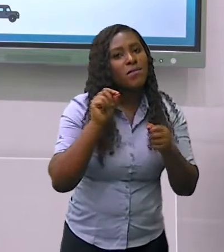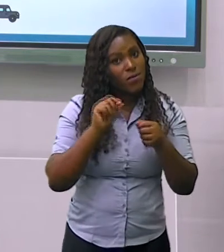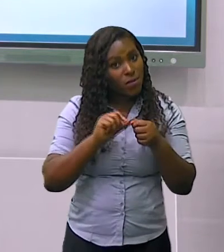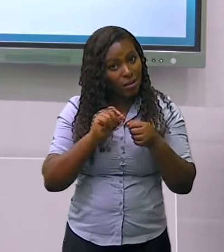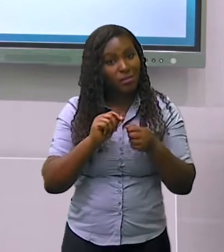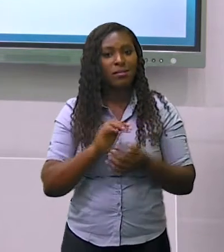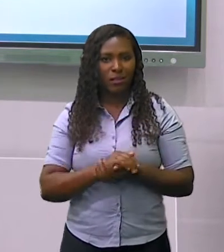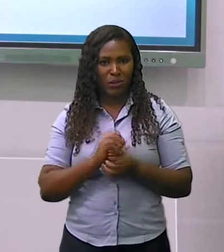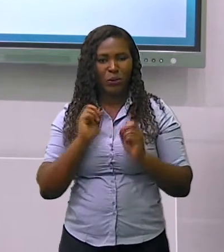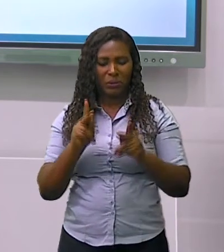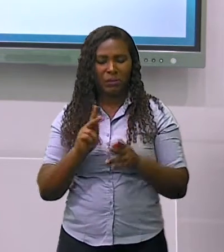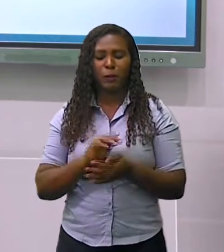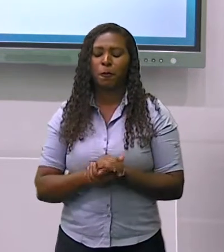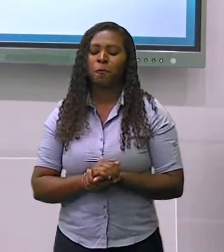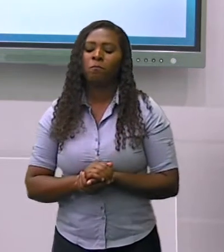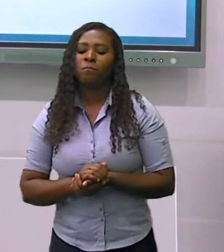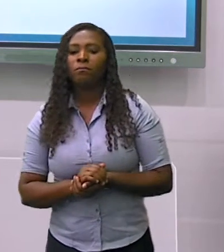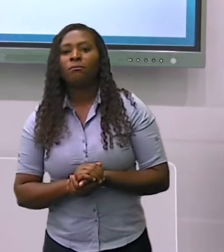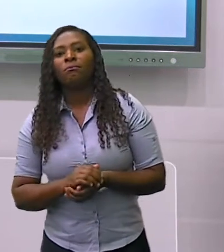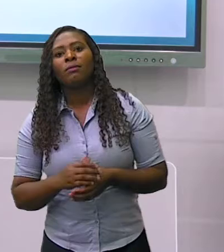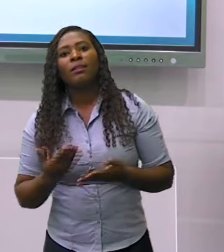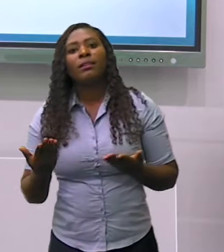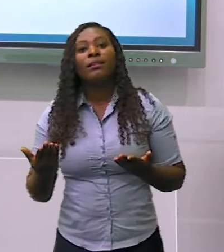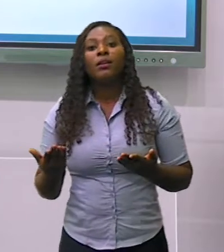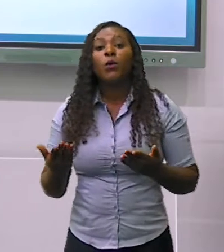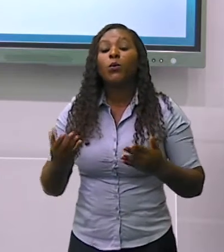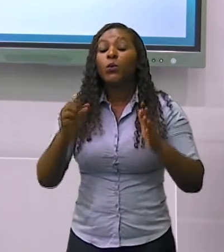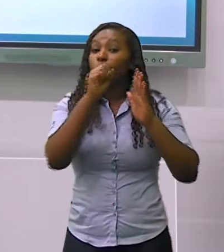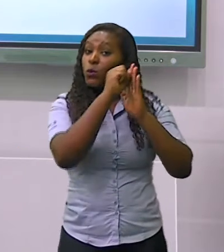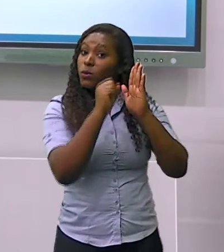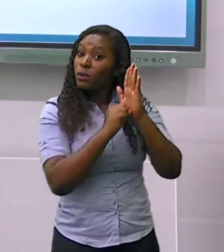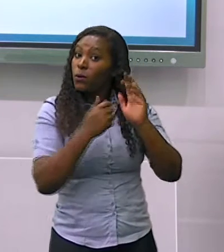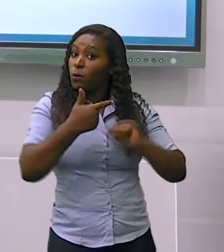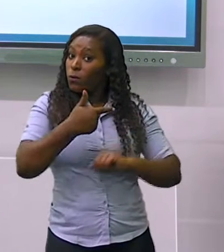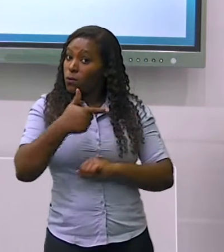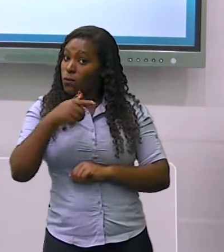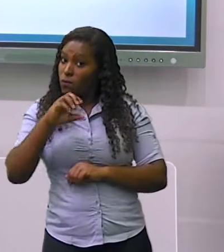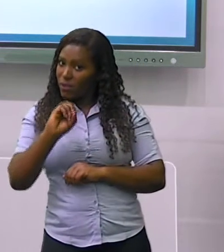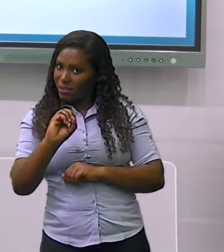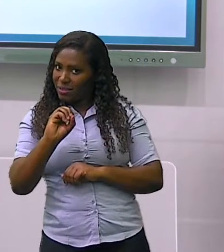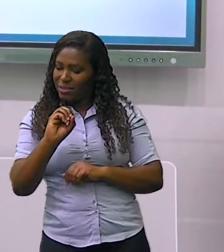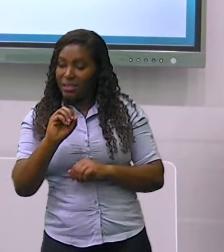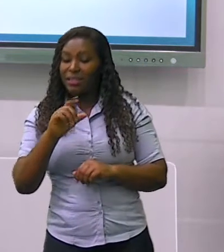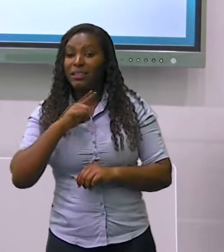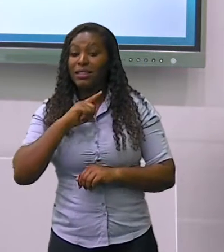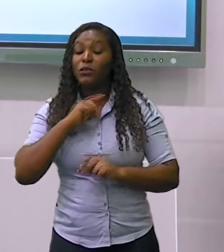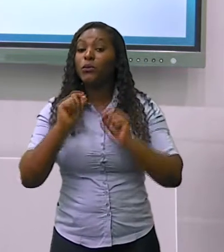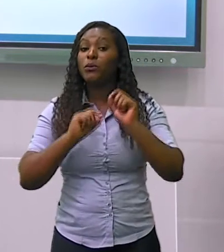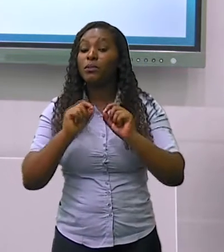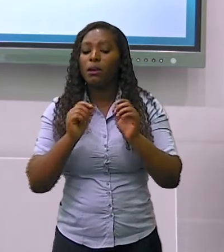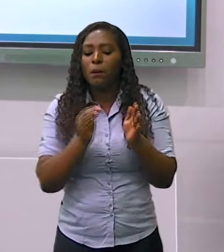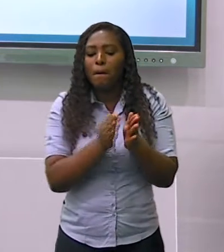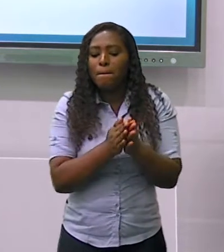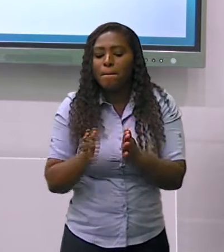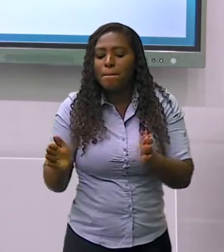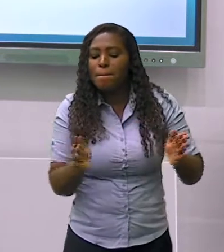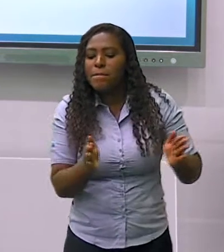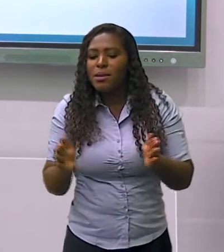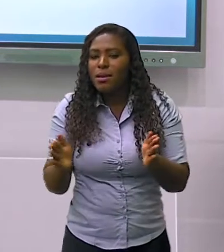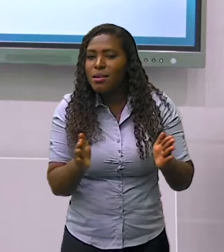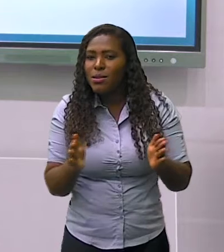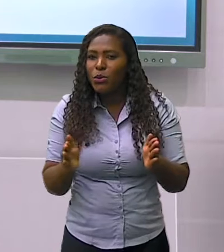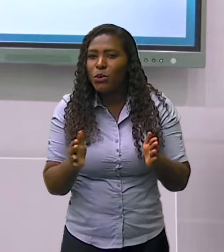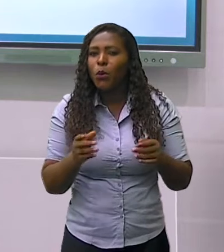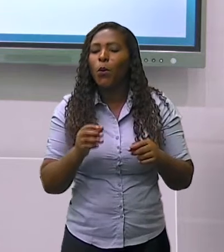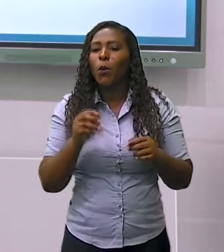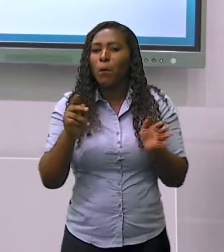a denominação Era das Rodovias foi marcada através da implantação